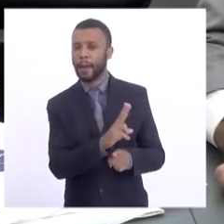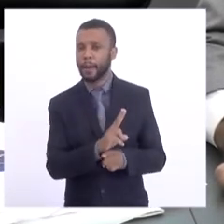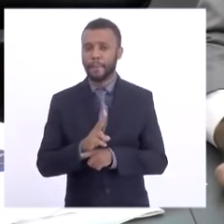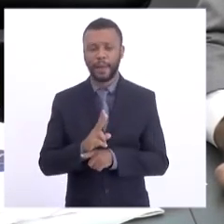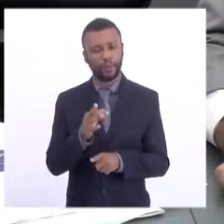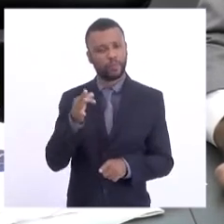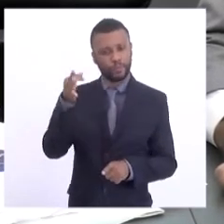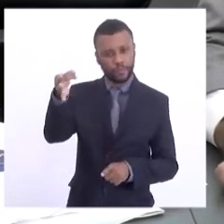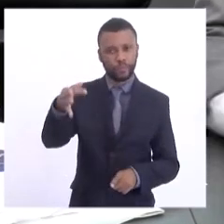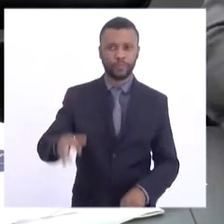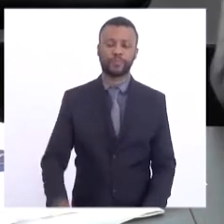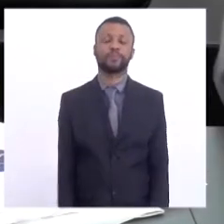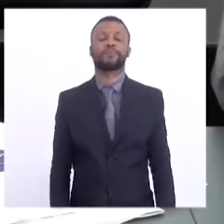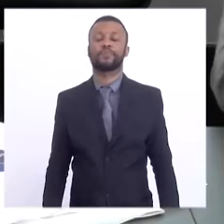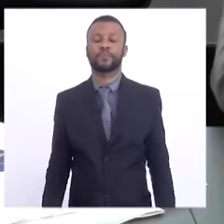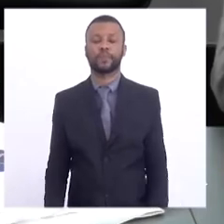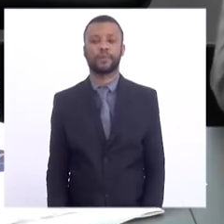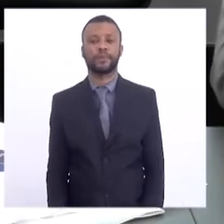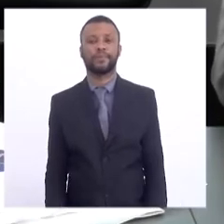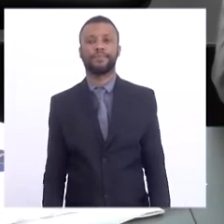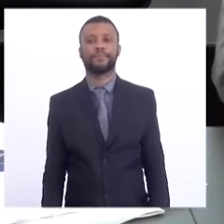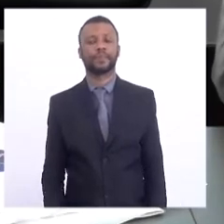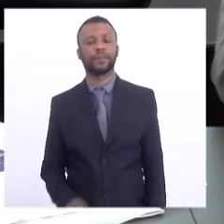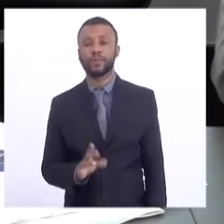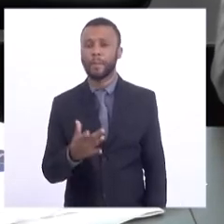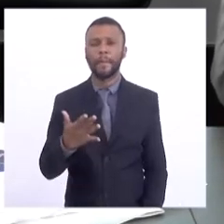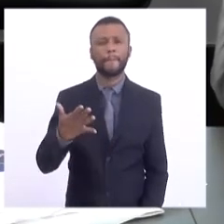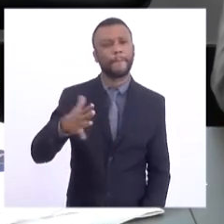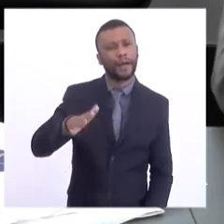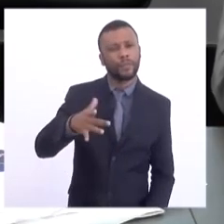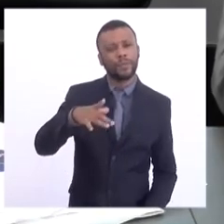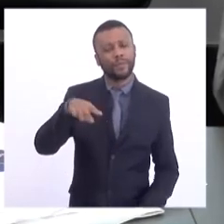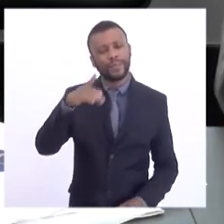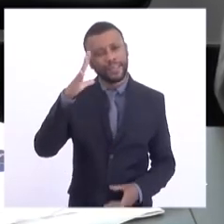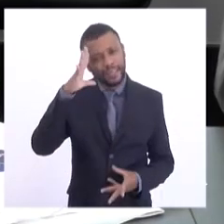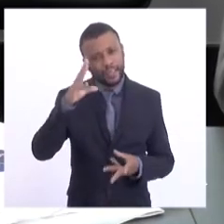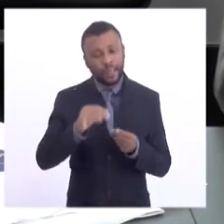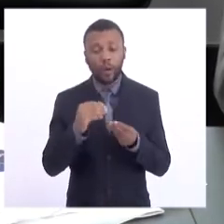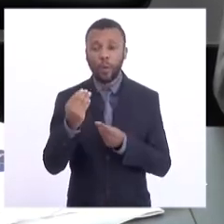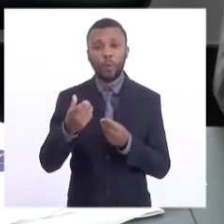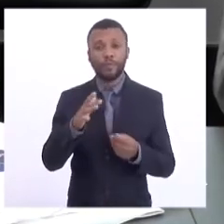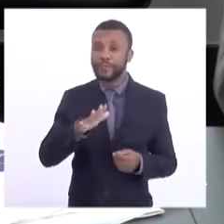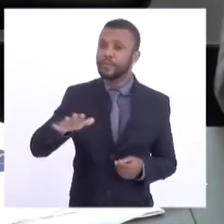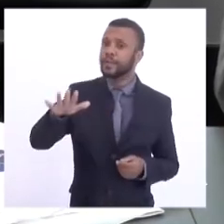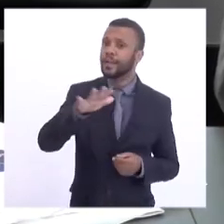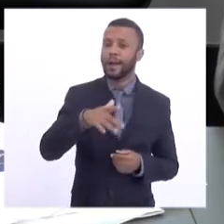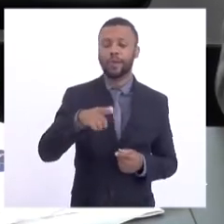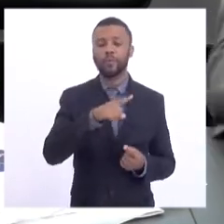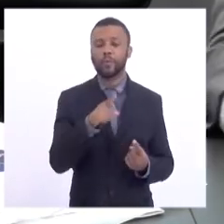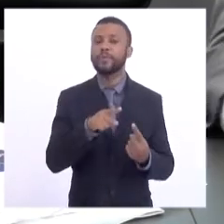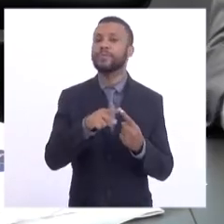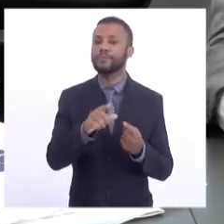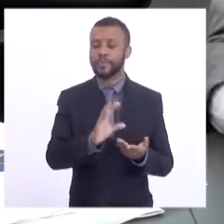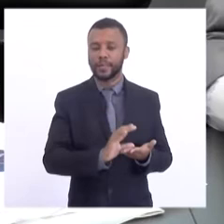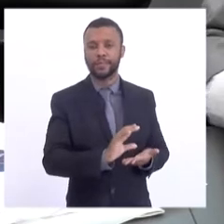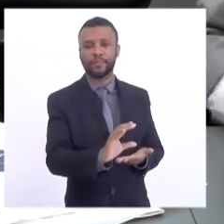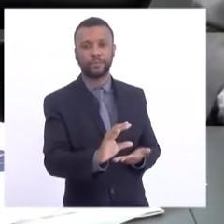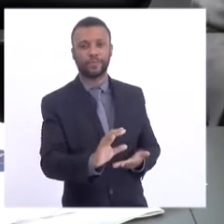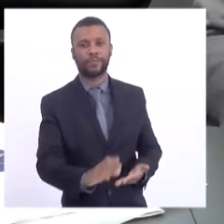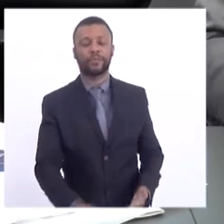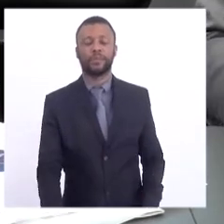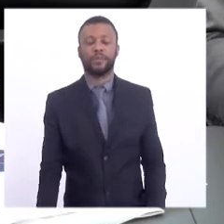nossas só para ver o céu tem mais ou menos Óbvio funcionário geral desses Fundos né